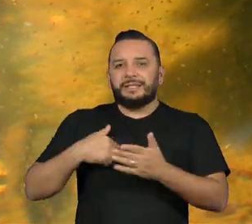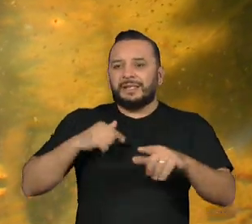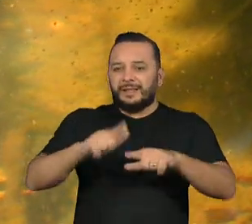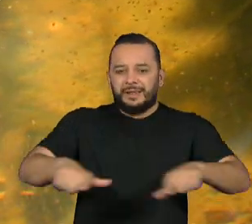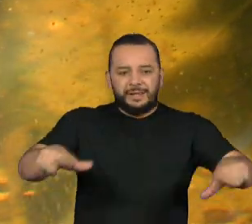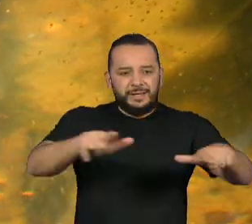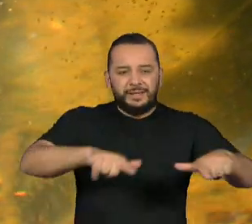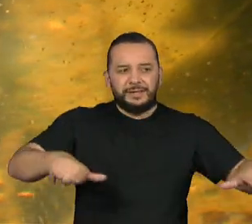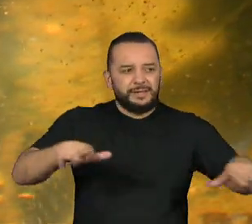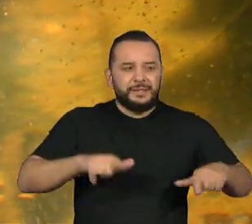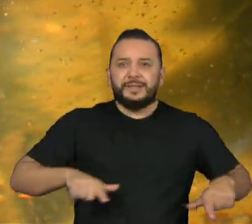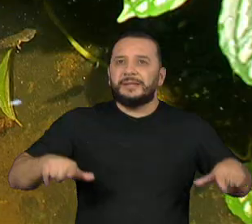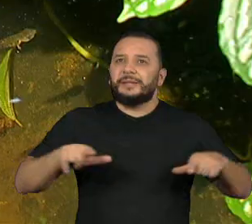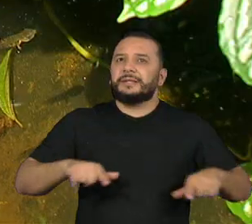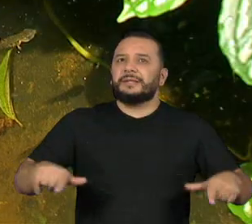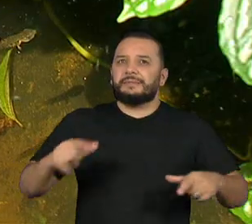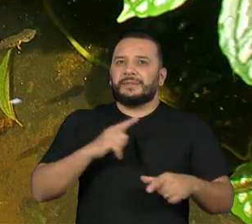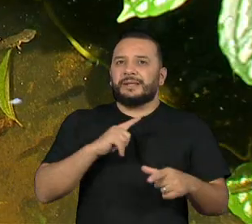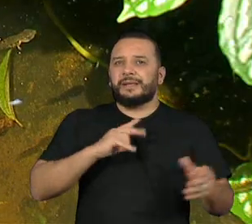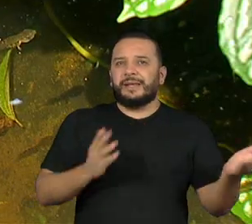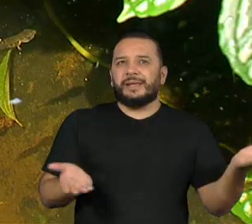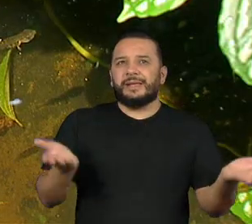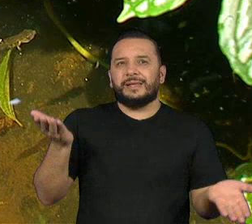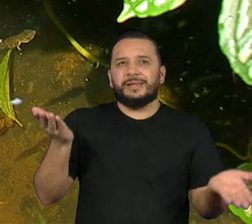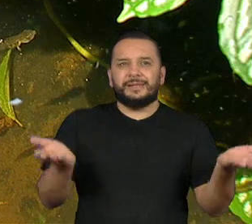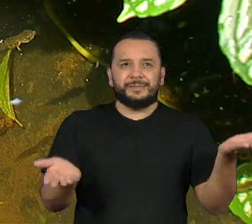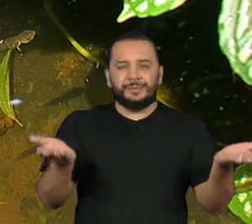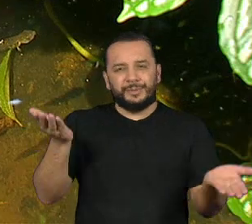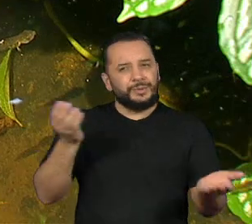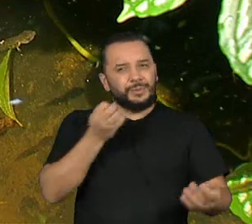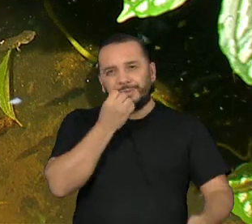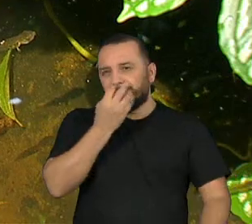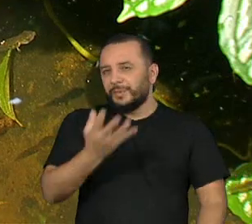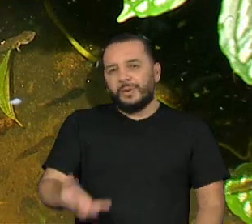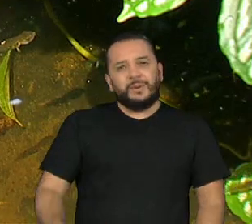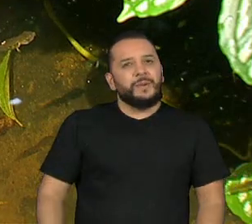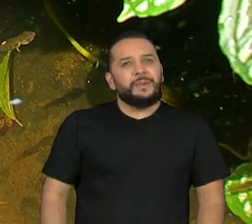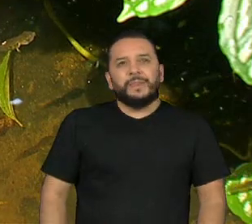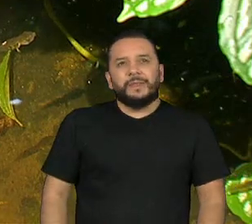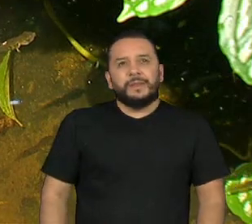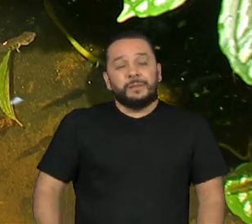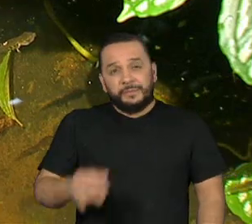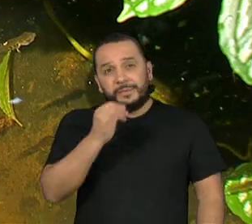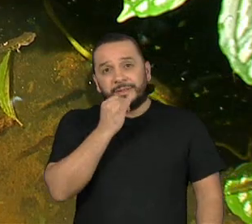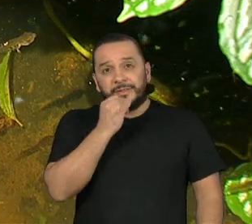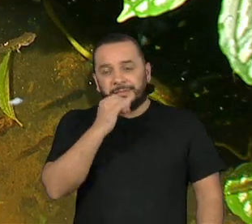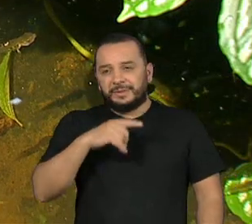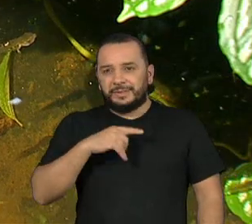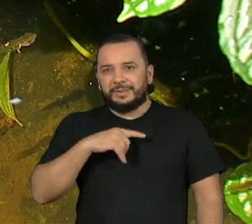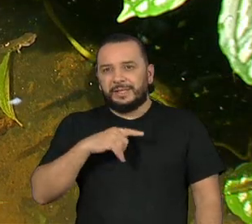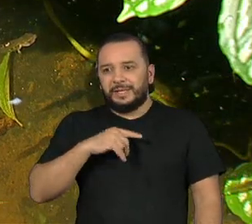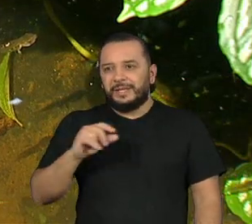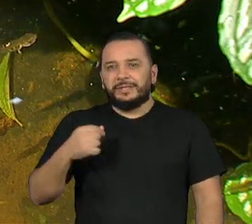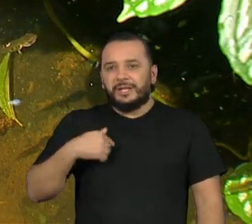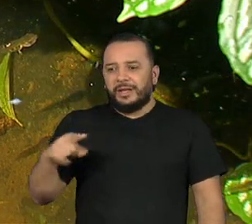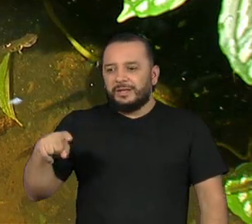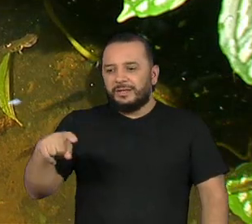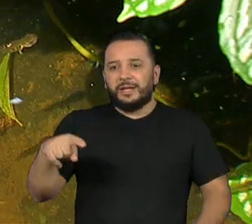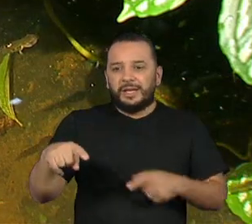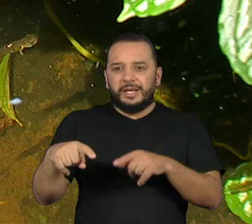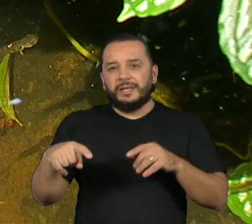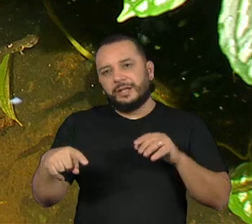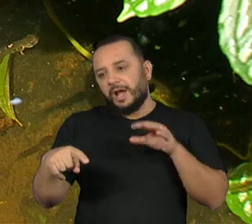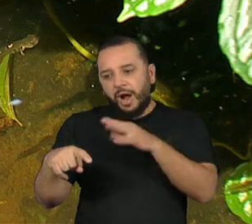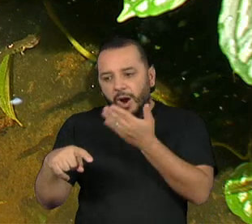promovem muito esse equilíbrio natural que a gente está falando. Então, por exemplo, se tem lesma, o sapo come. Se tem barata, o sapo